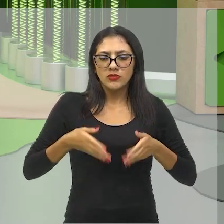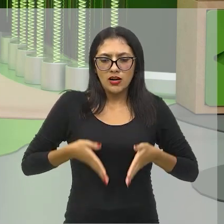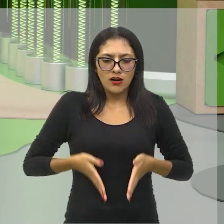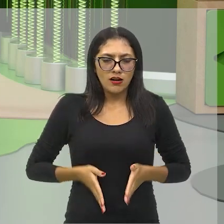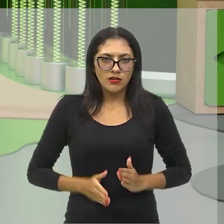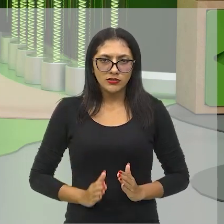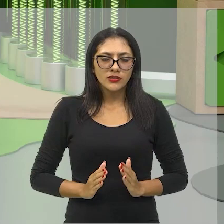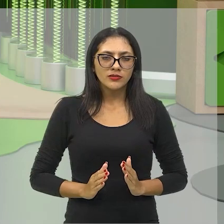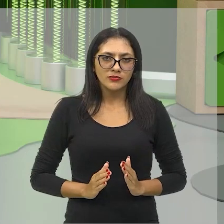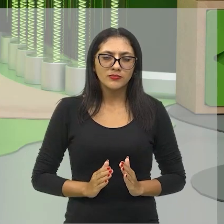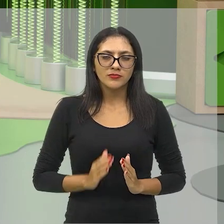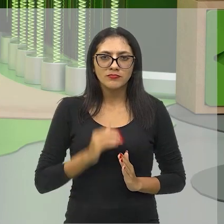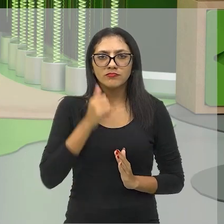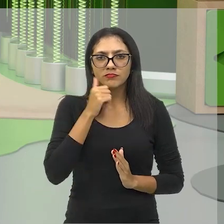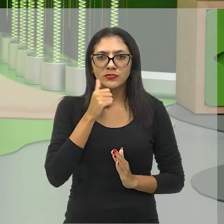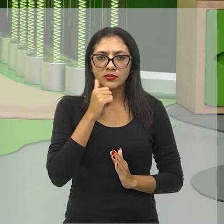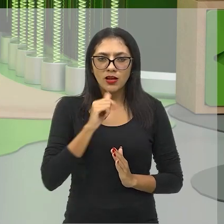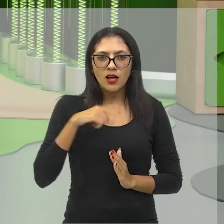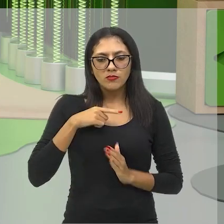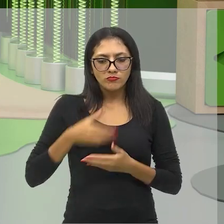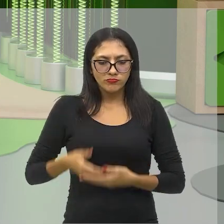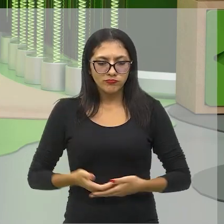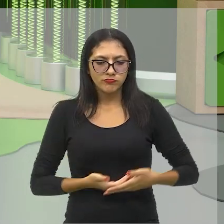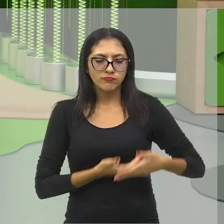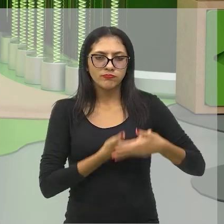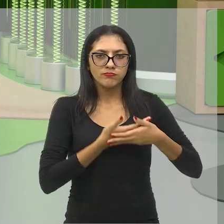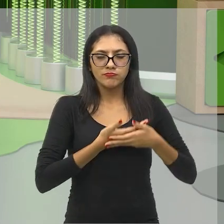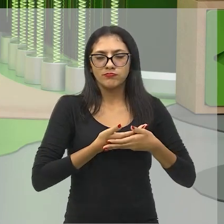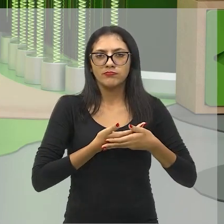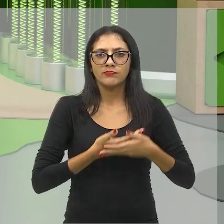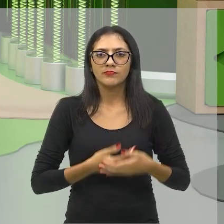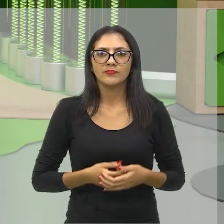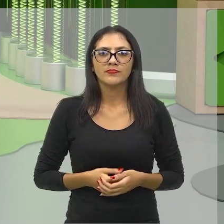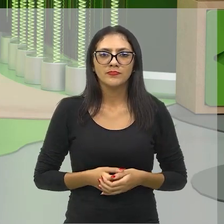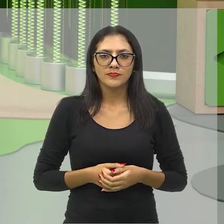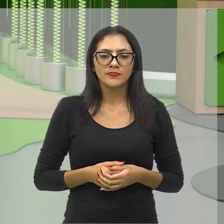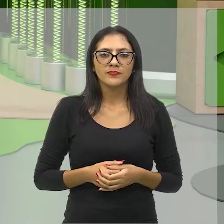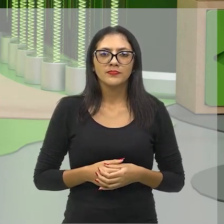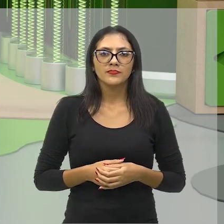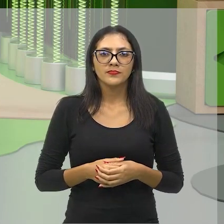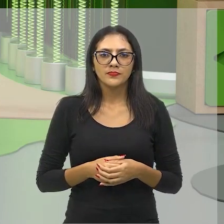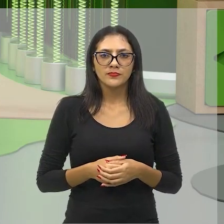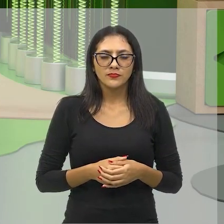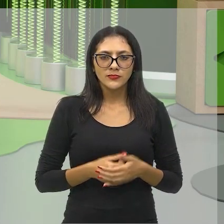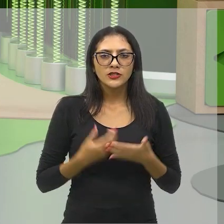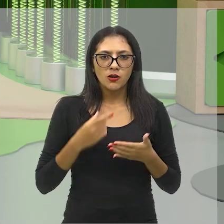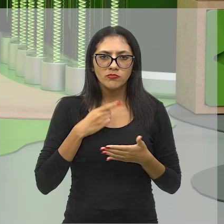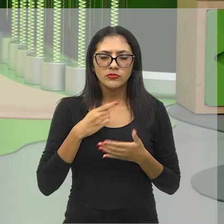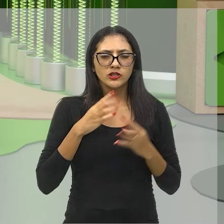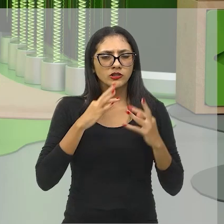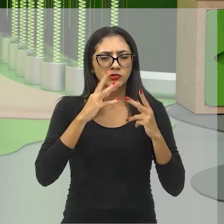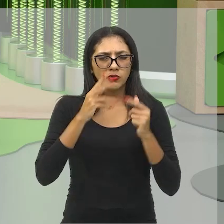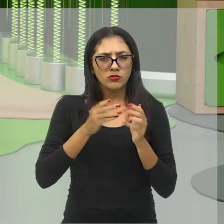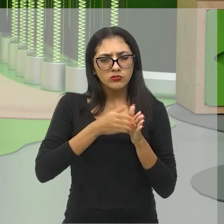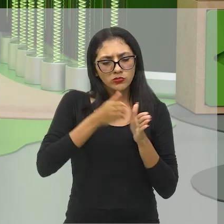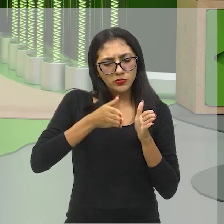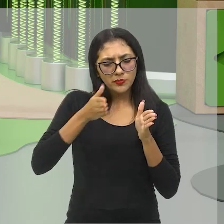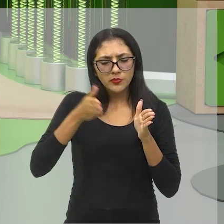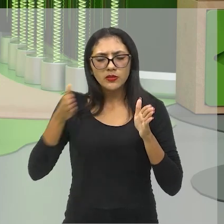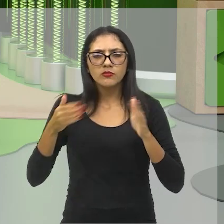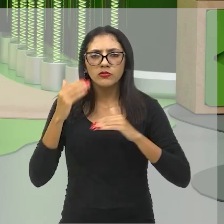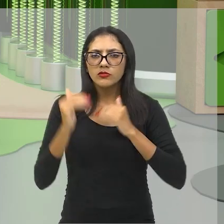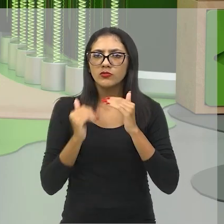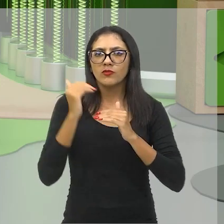é quando a mulher vai dar à luz e essa criança vai vir, então, ao mundo, né? Como a gente diz. Então, são as etapas ali do desenvolvimento humano que a gente